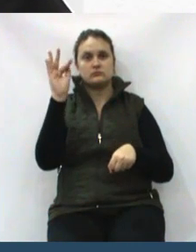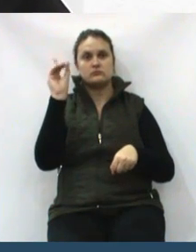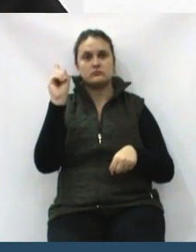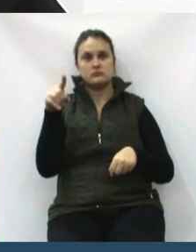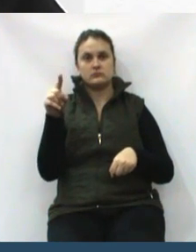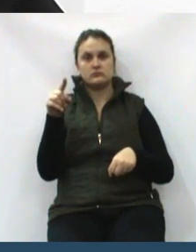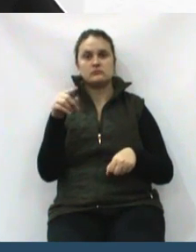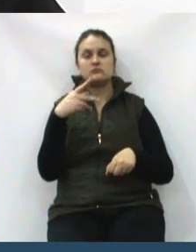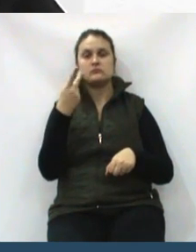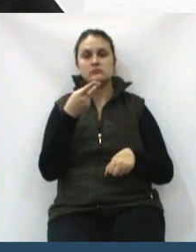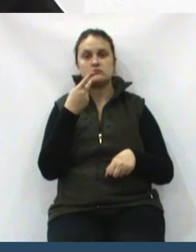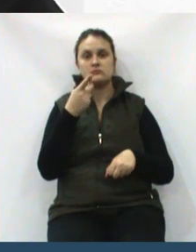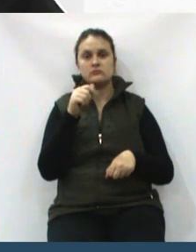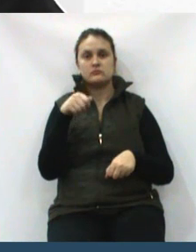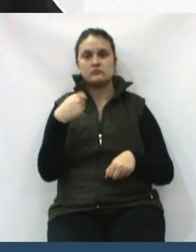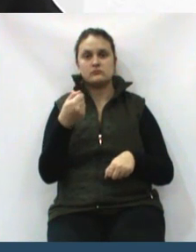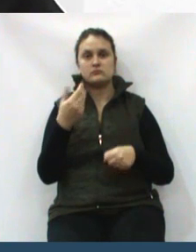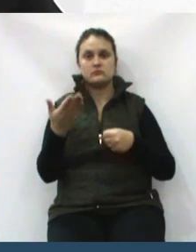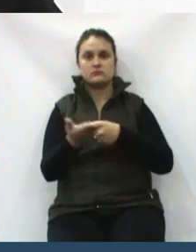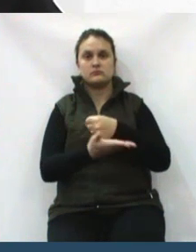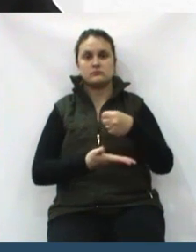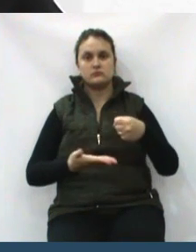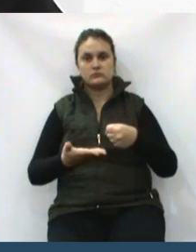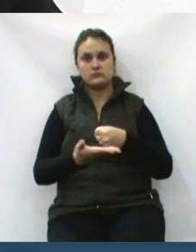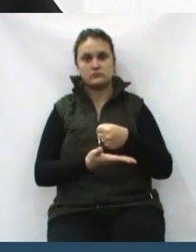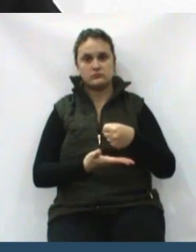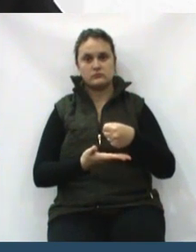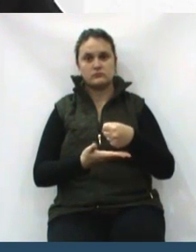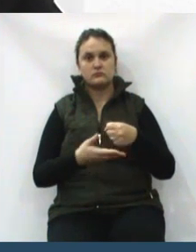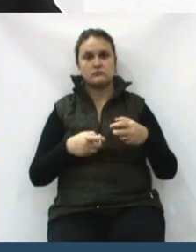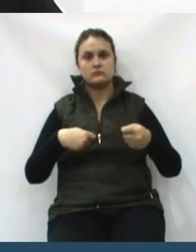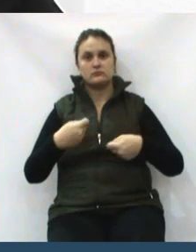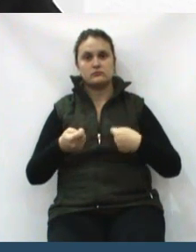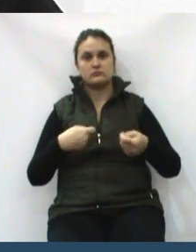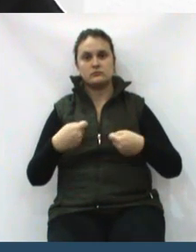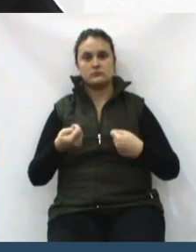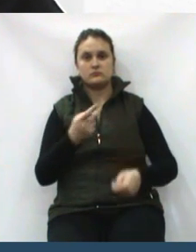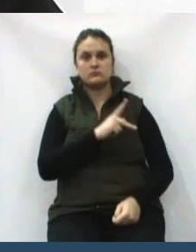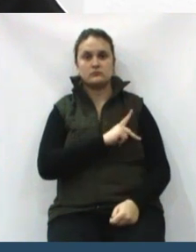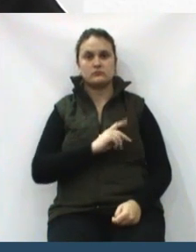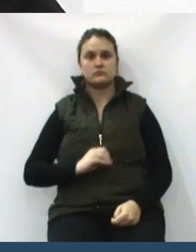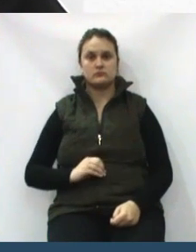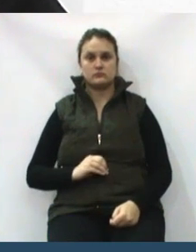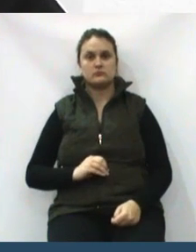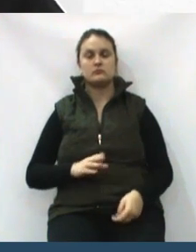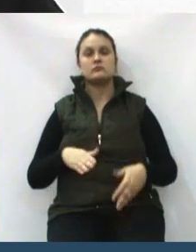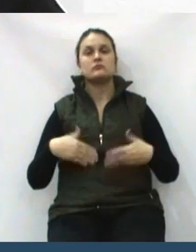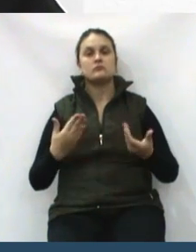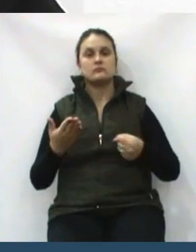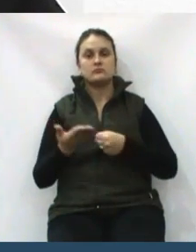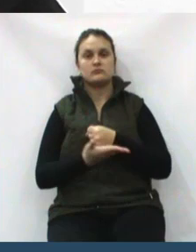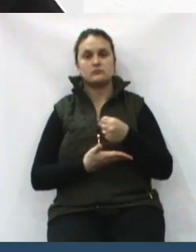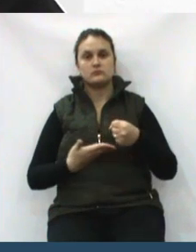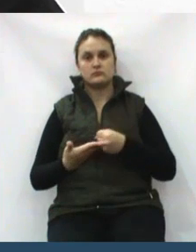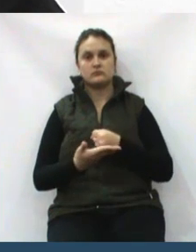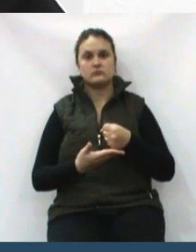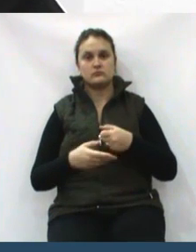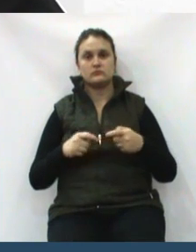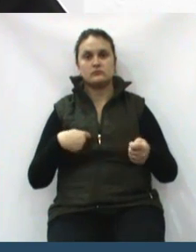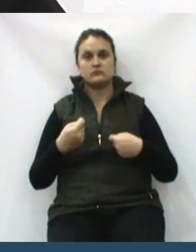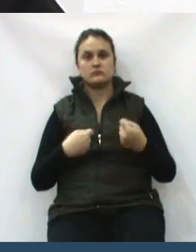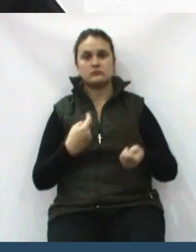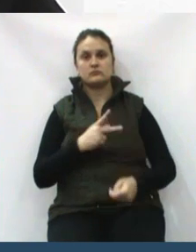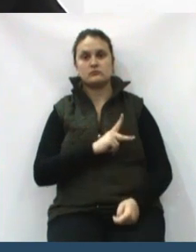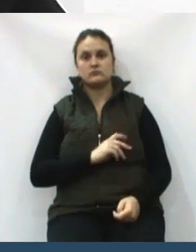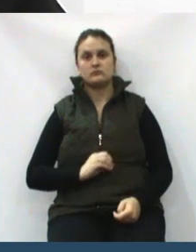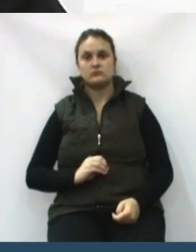aquele que rege sobre os princípios da administração pública. Os princípios da administração